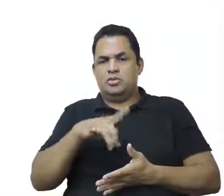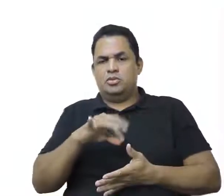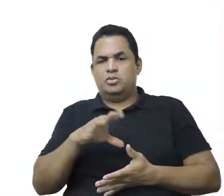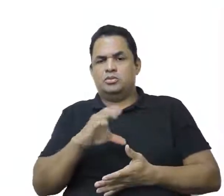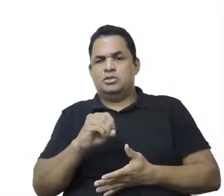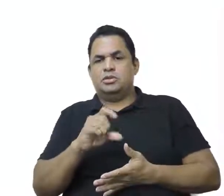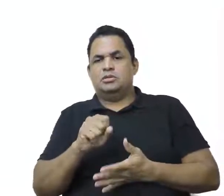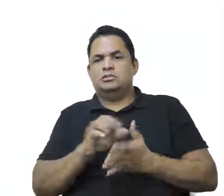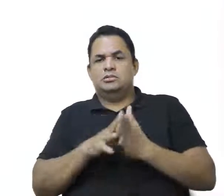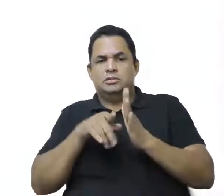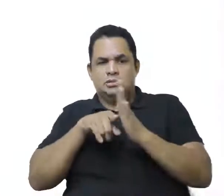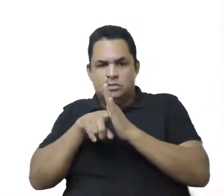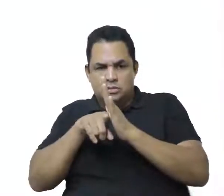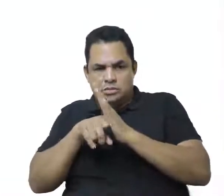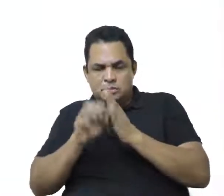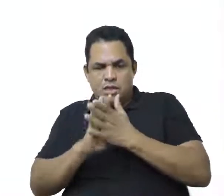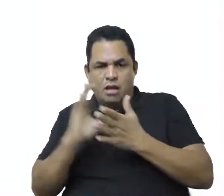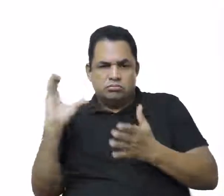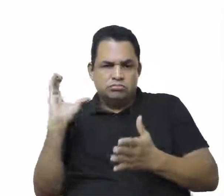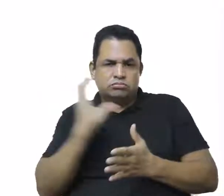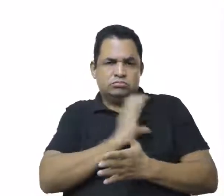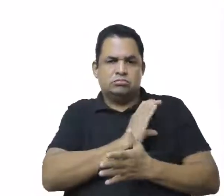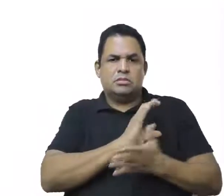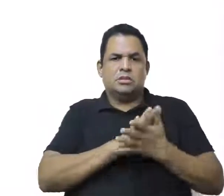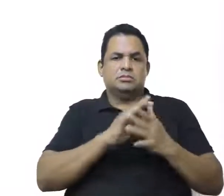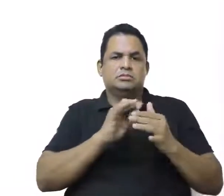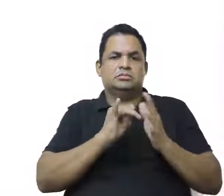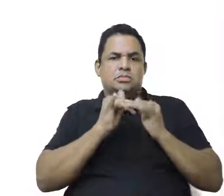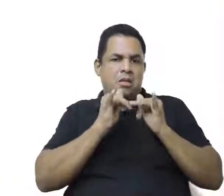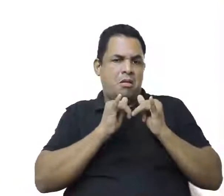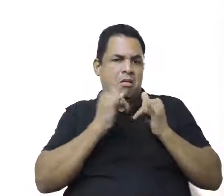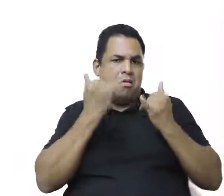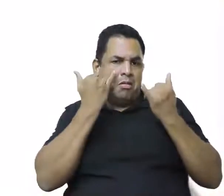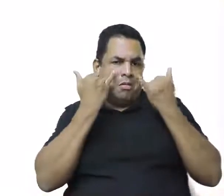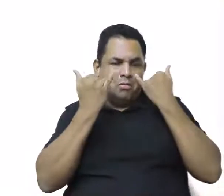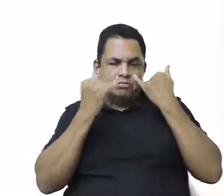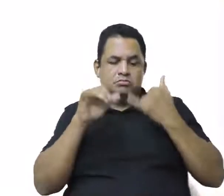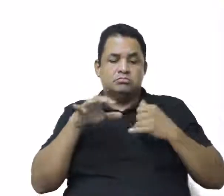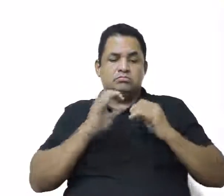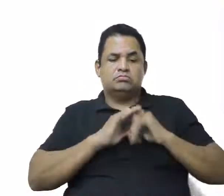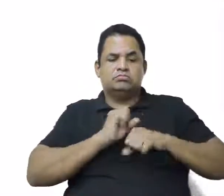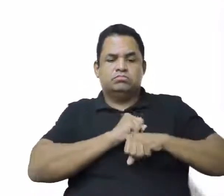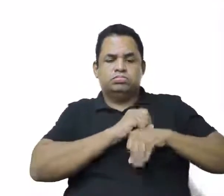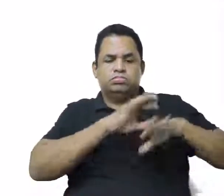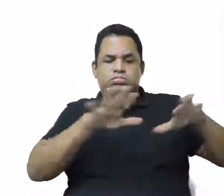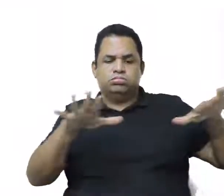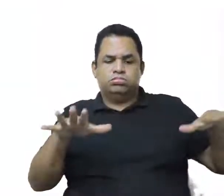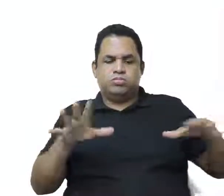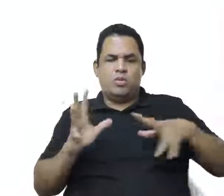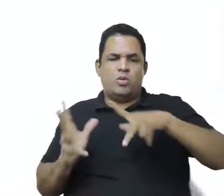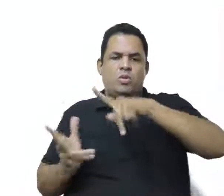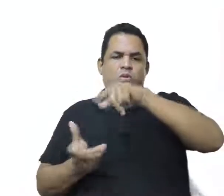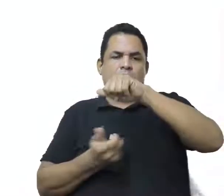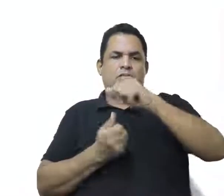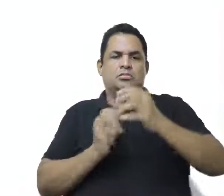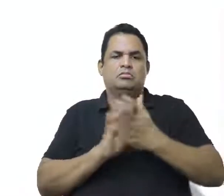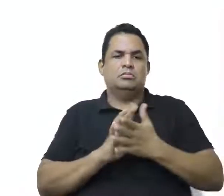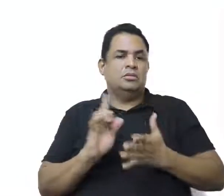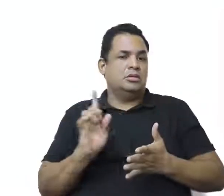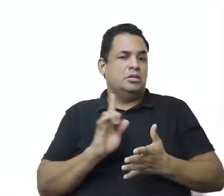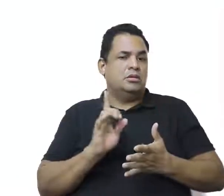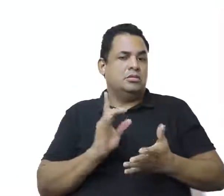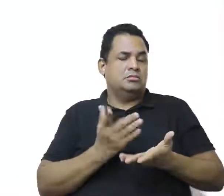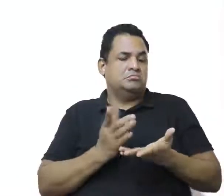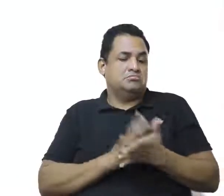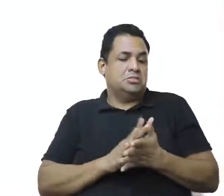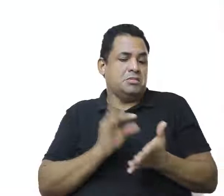analisam que a velocidade com que as notícias circulam no mundo nem sempre se traduz em informações